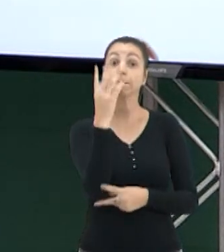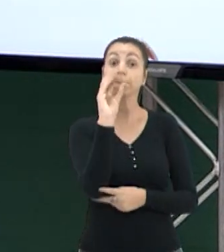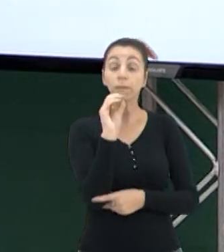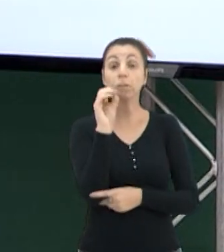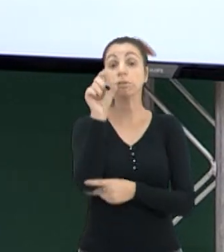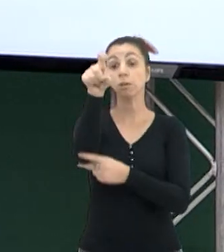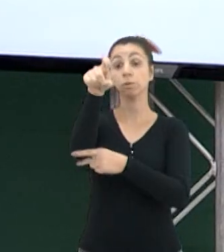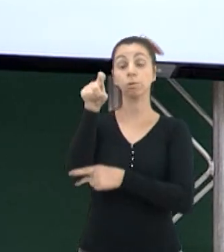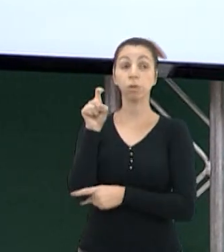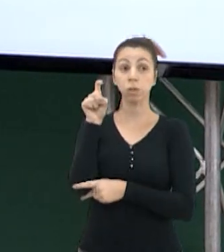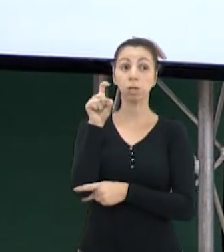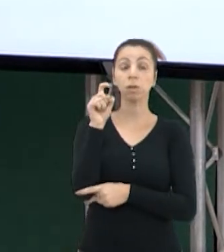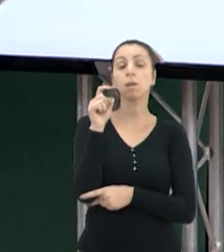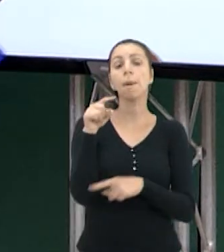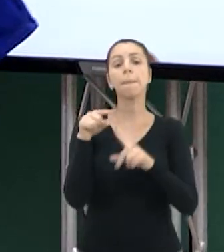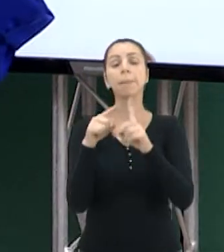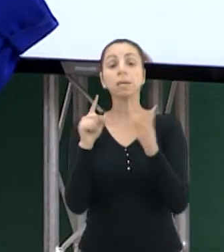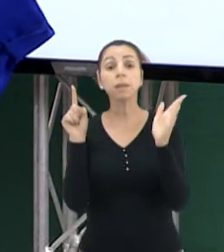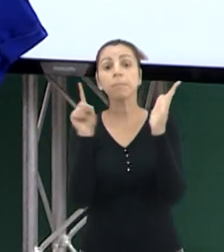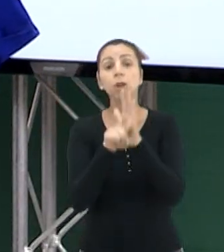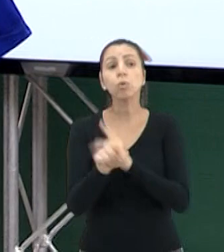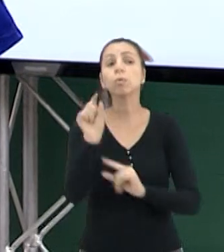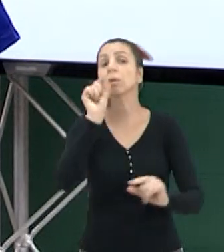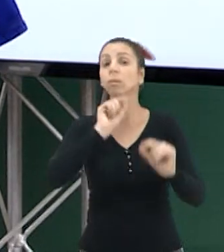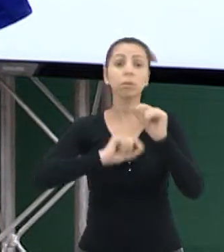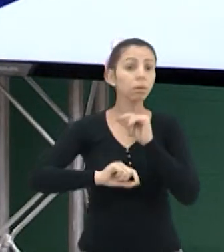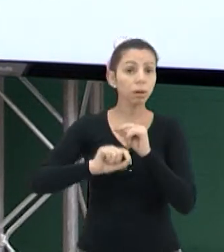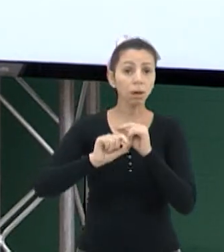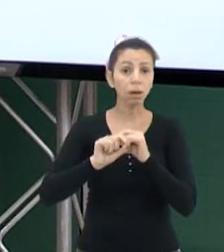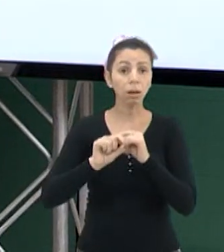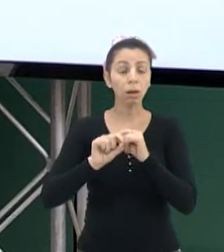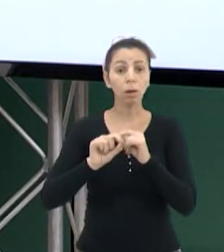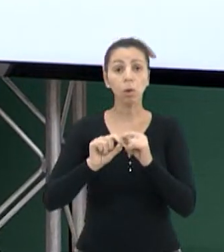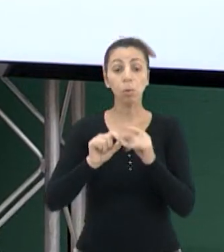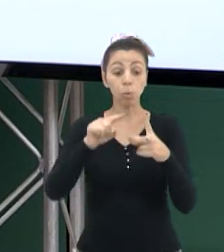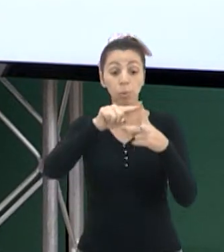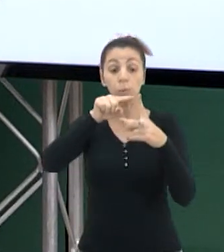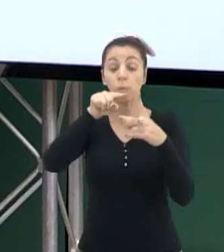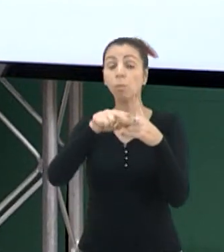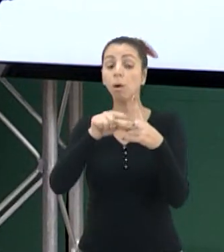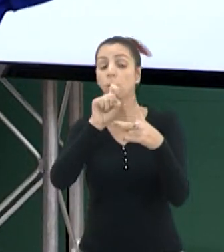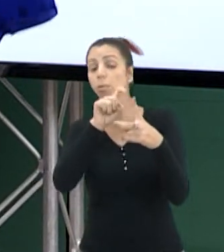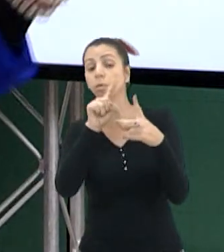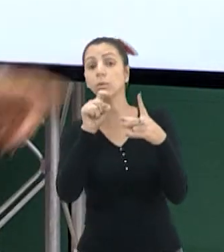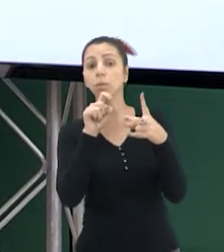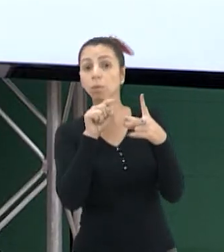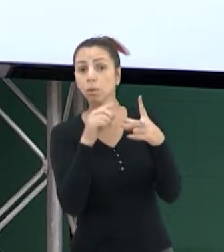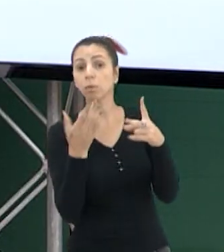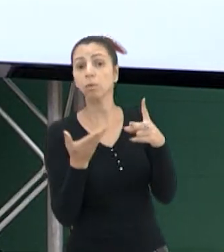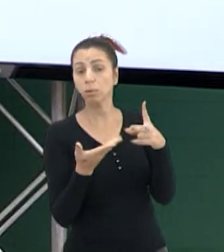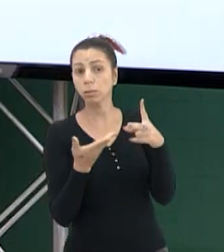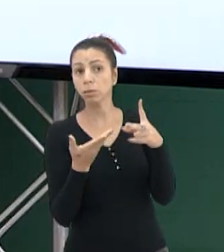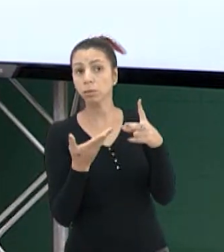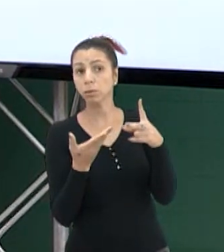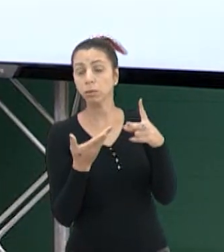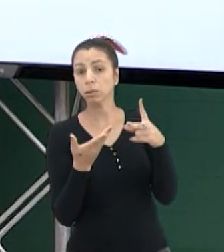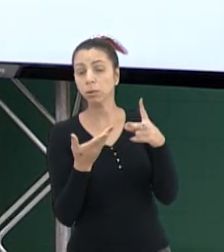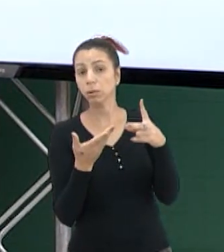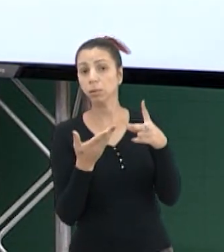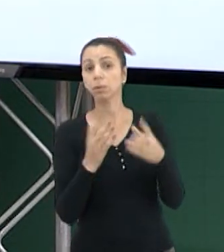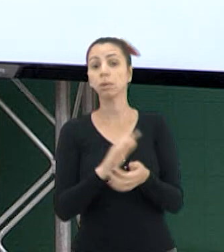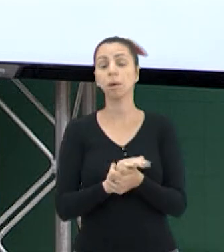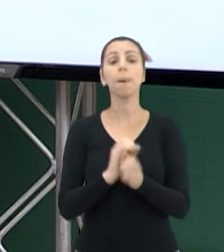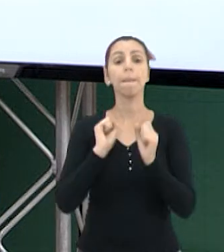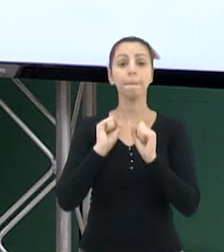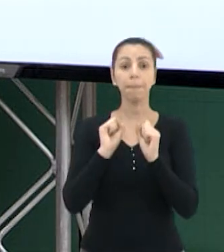do ângulo. Olha lá. Eu posso substituir tanto de um lado como do outro, porque o resultado vai ser o mesmo,